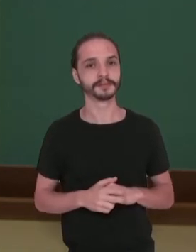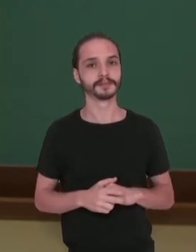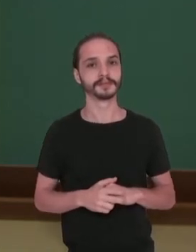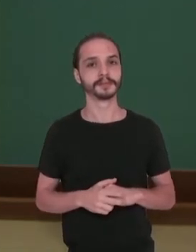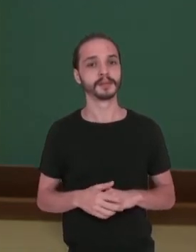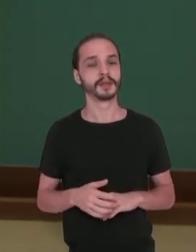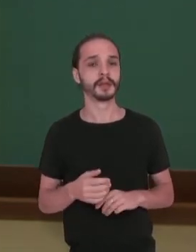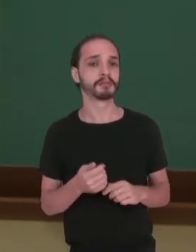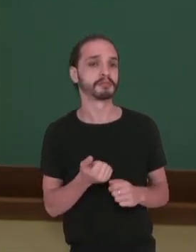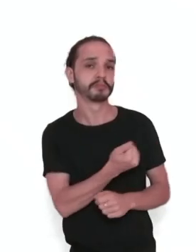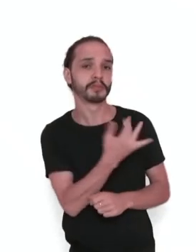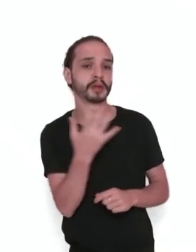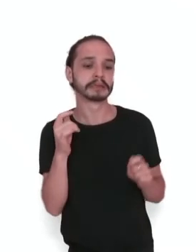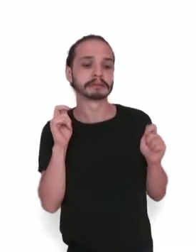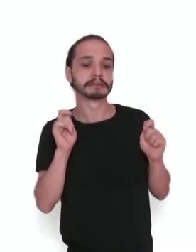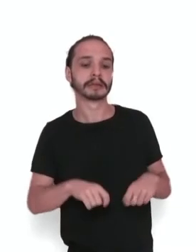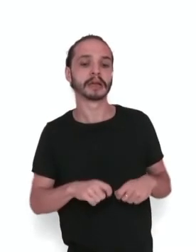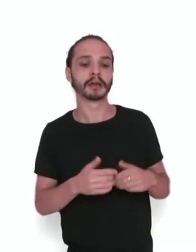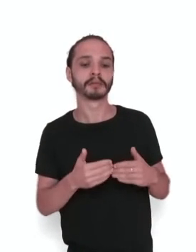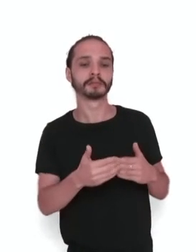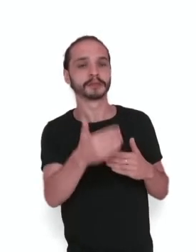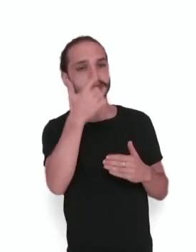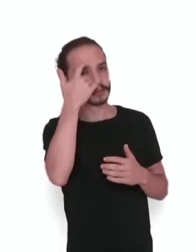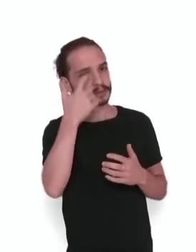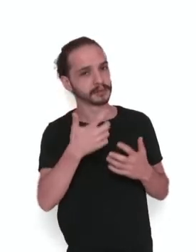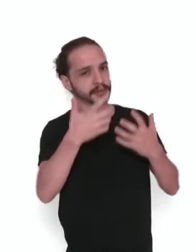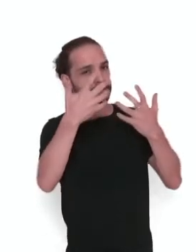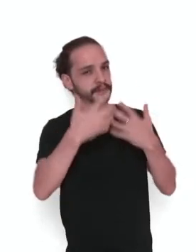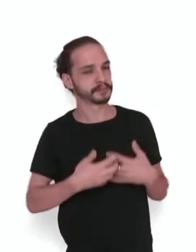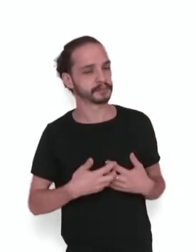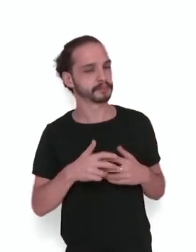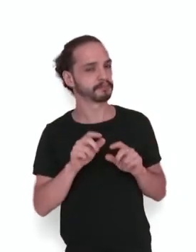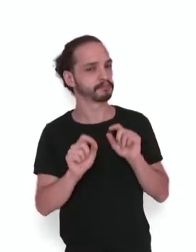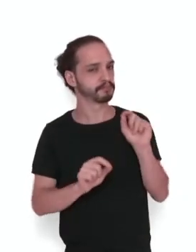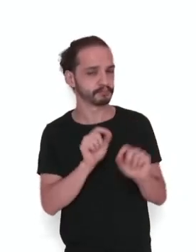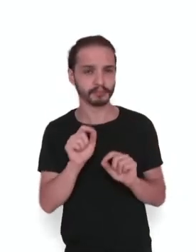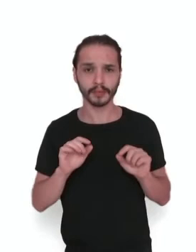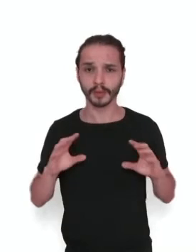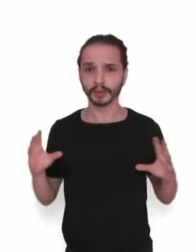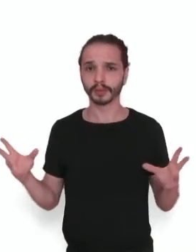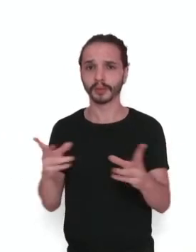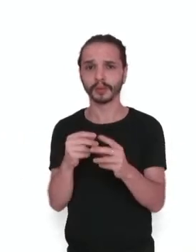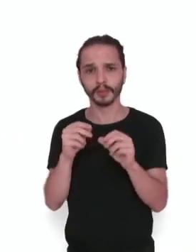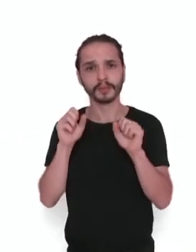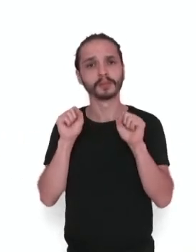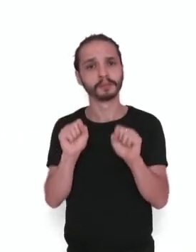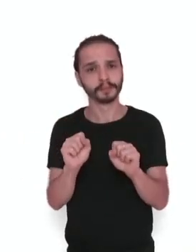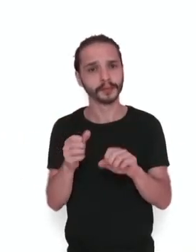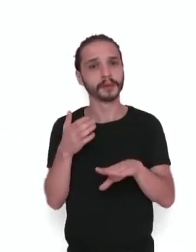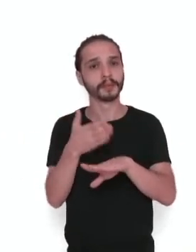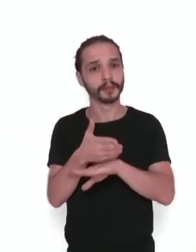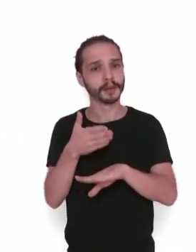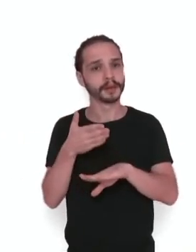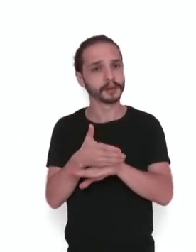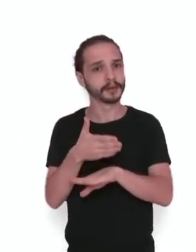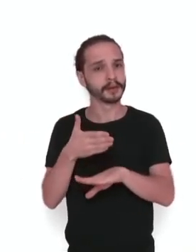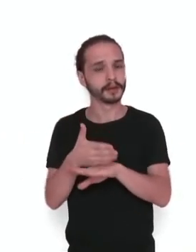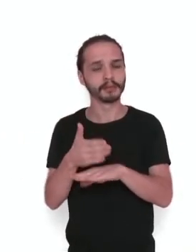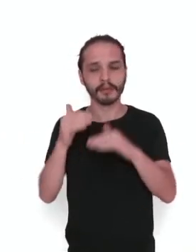algumas possibilidades de se pensar nessa questão é que todos possam participar o quê? De